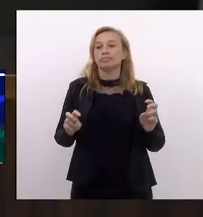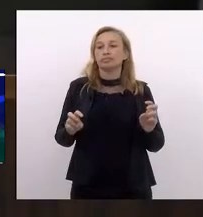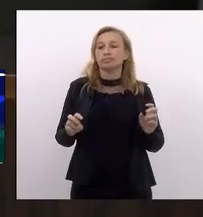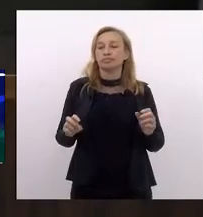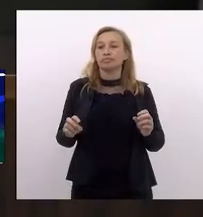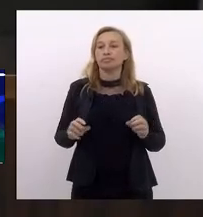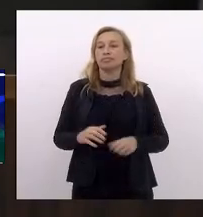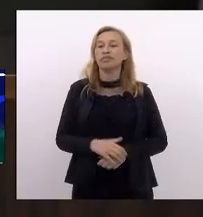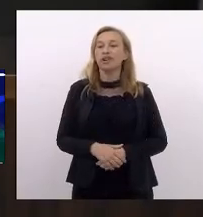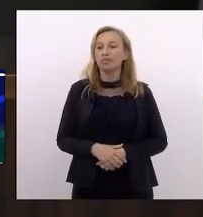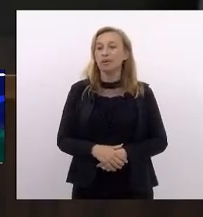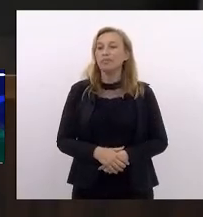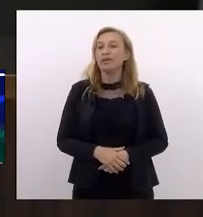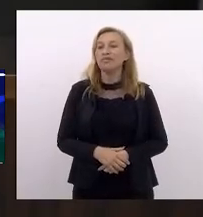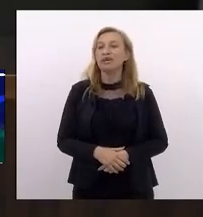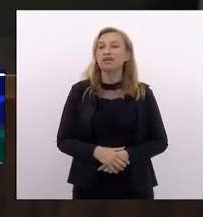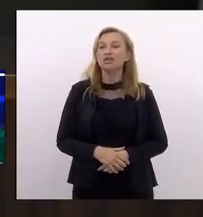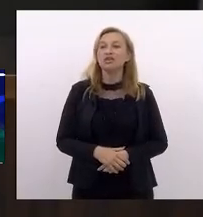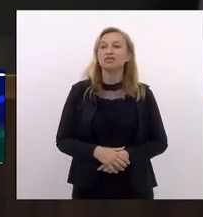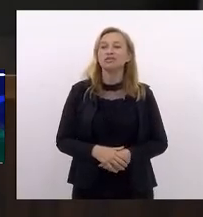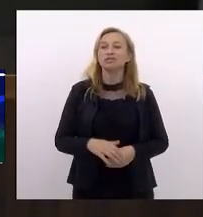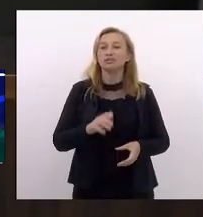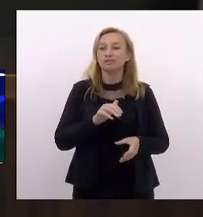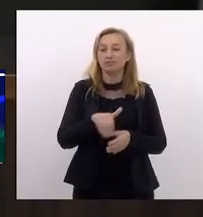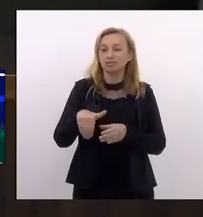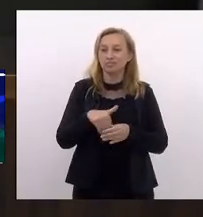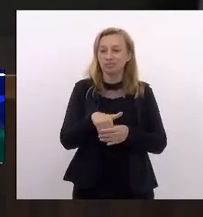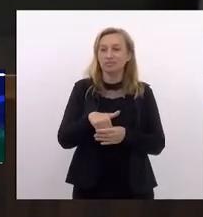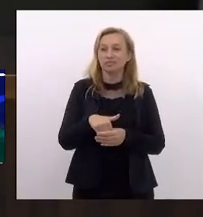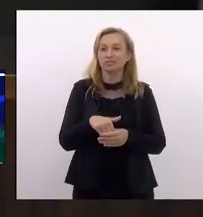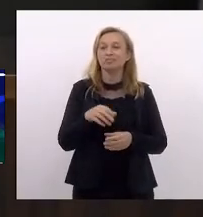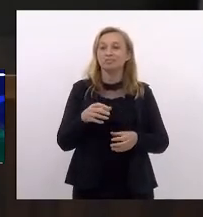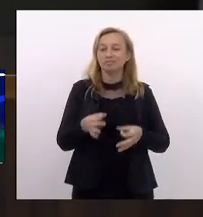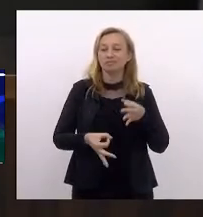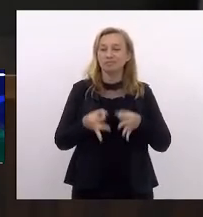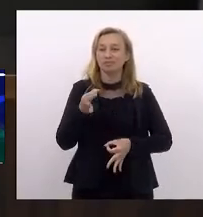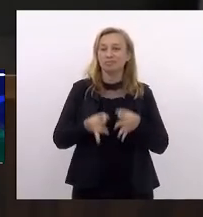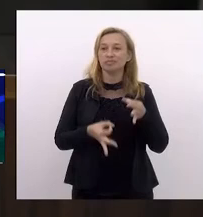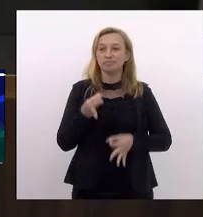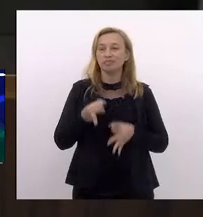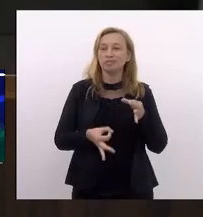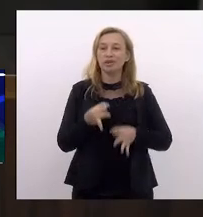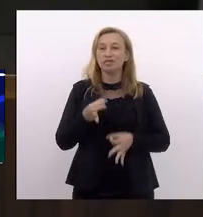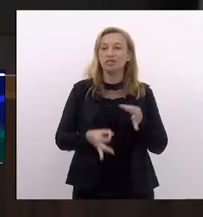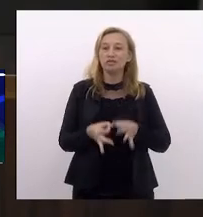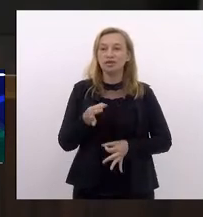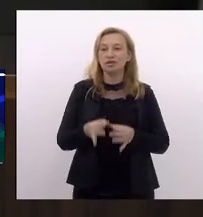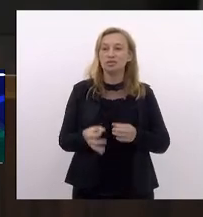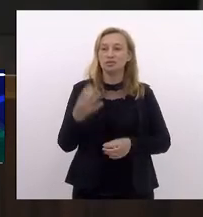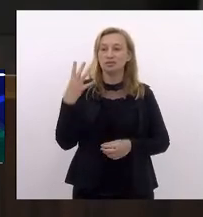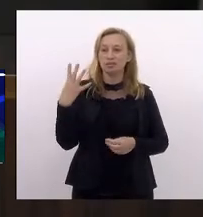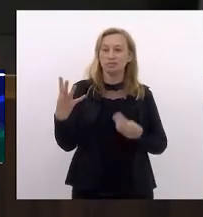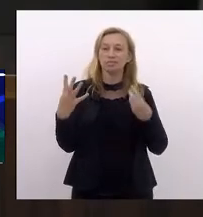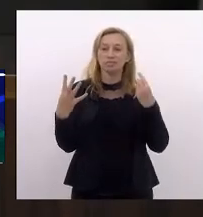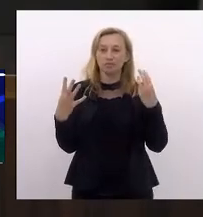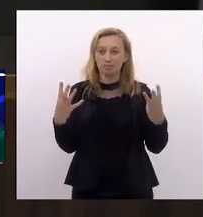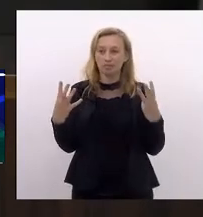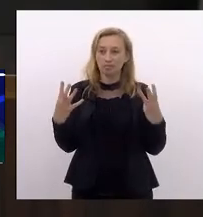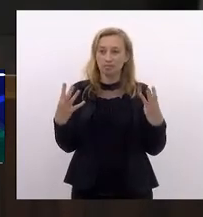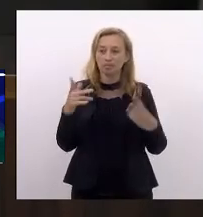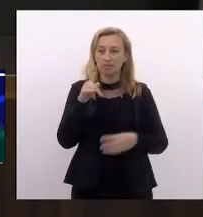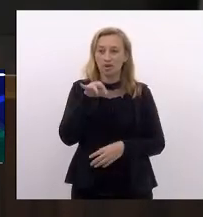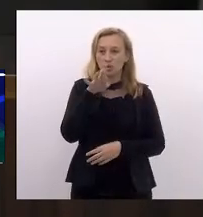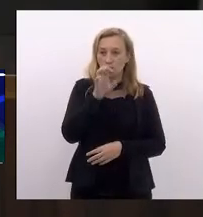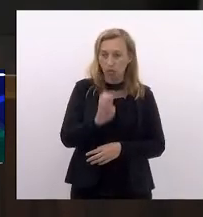e como os pareceres emitidos em votação para está começando condição justiça que é 4 a 3 vencedor